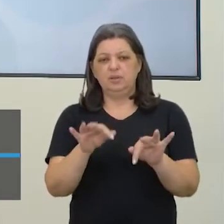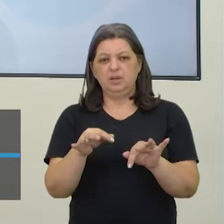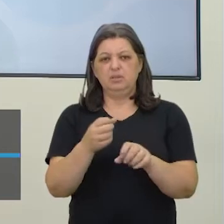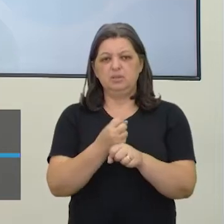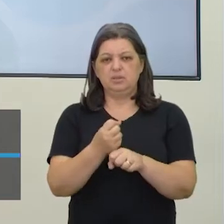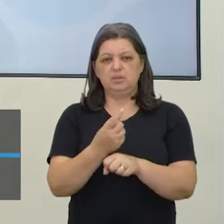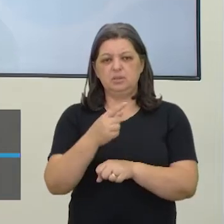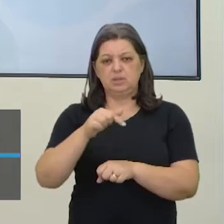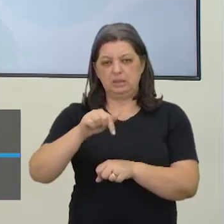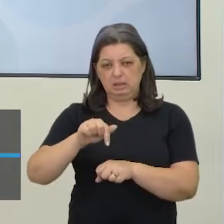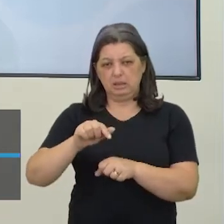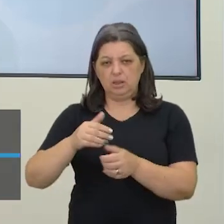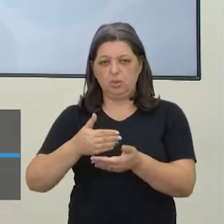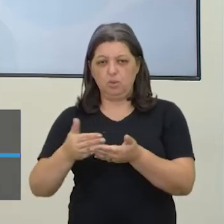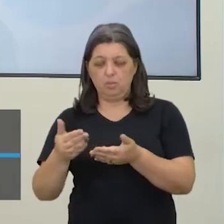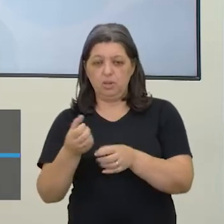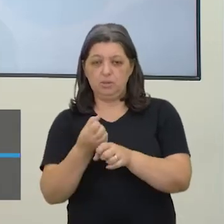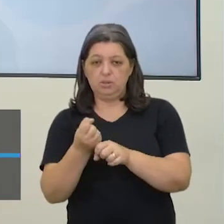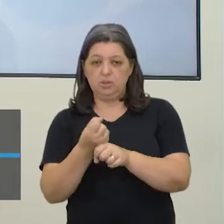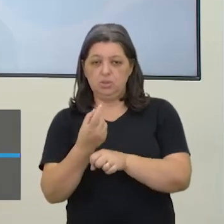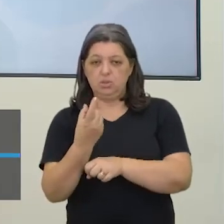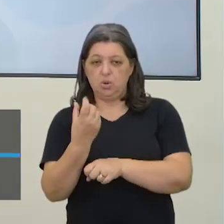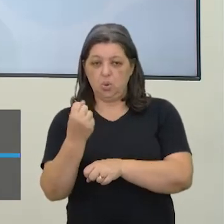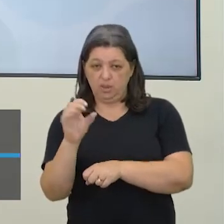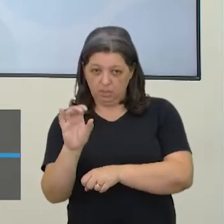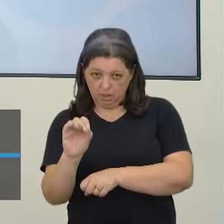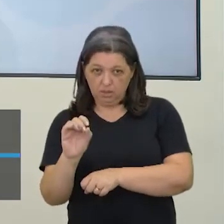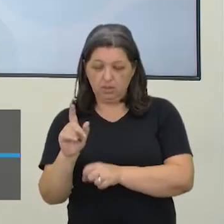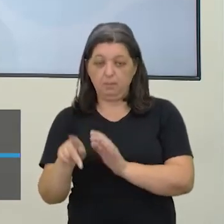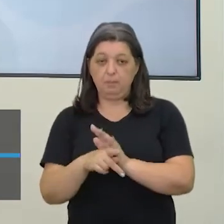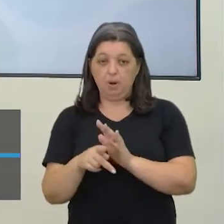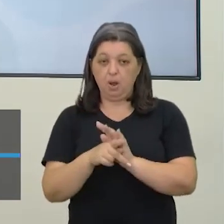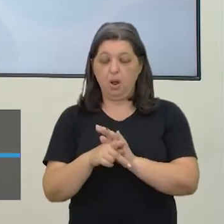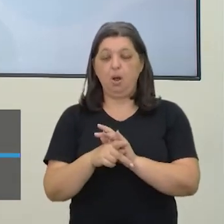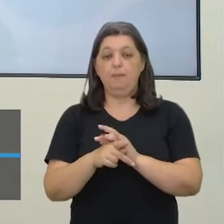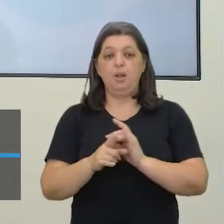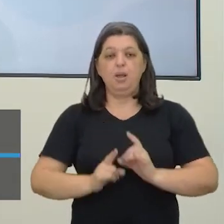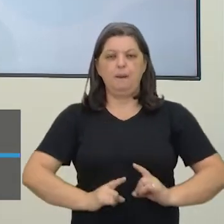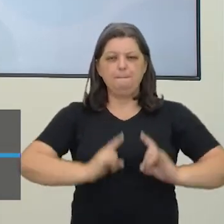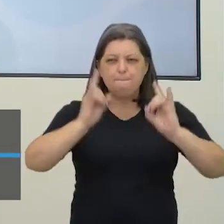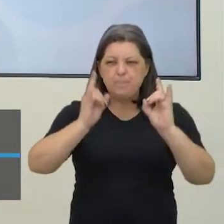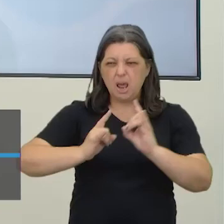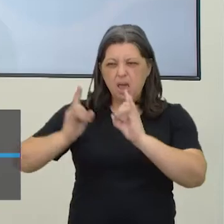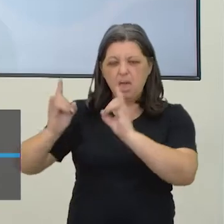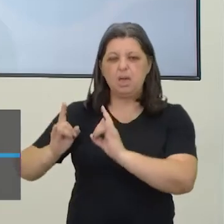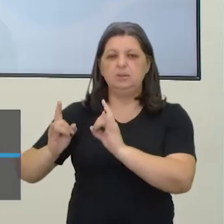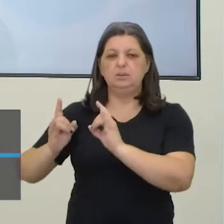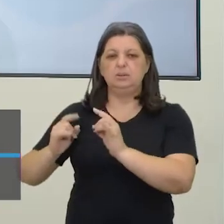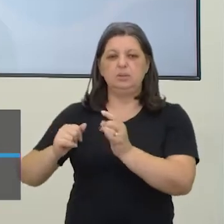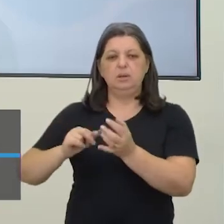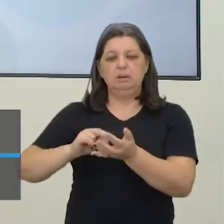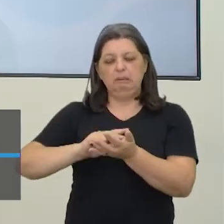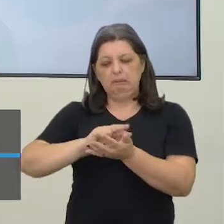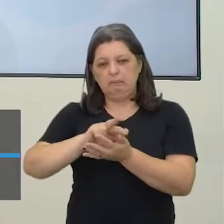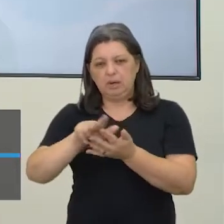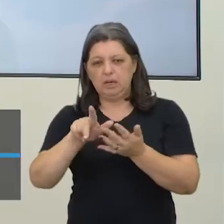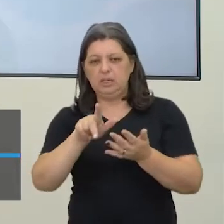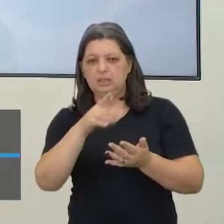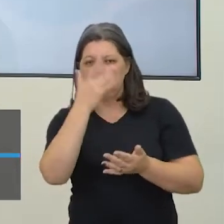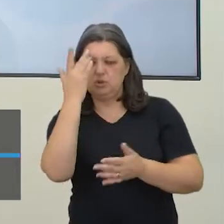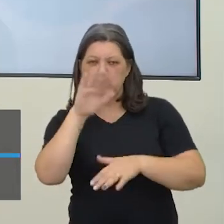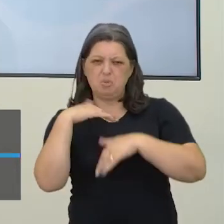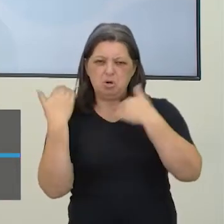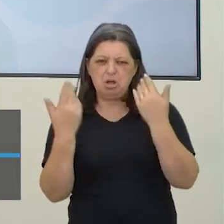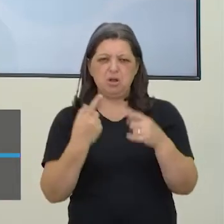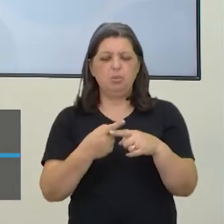edifícios enormes do estado de São Paulo, acidentes, incêndios, né? Muitas pessoas morreram, foi complicado.